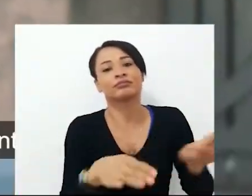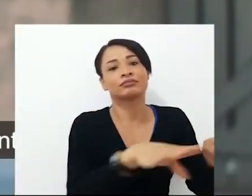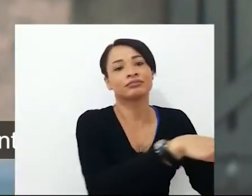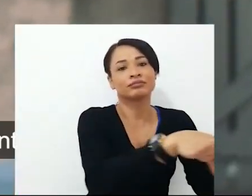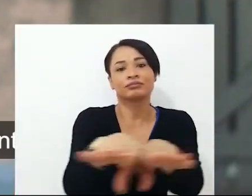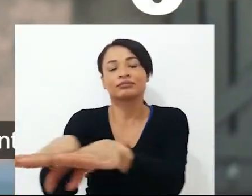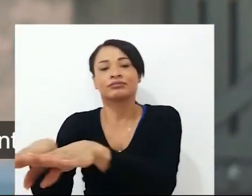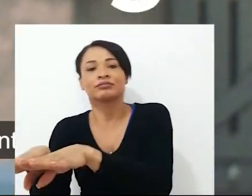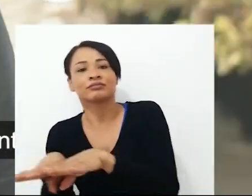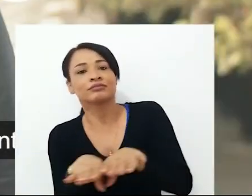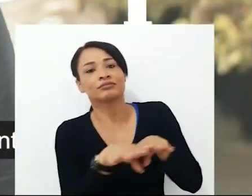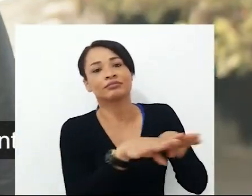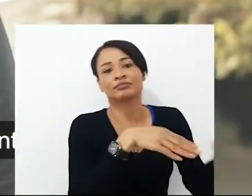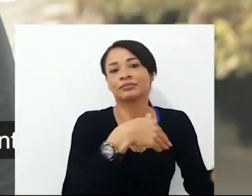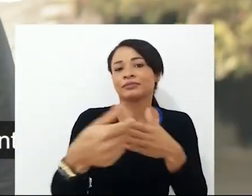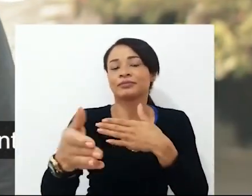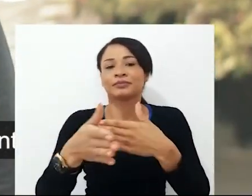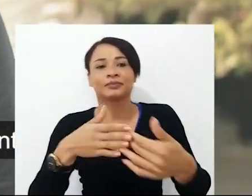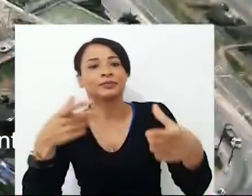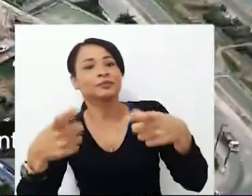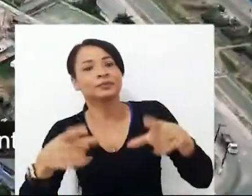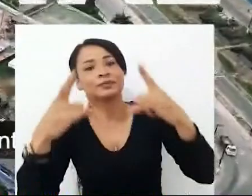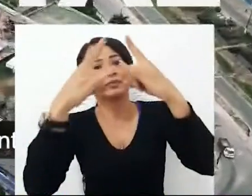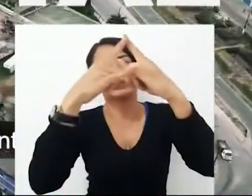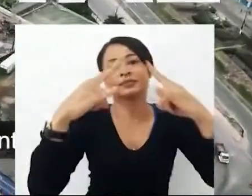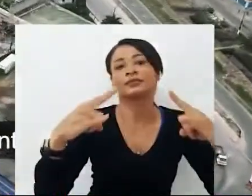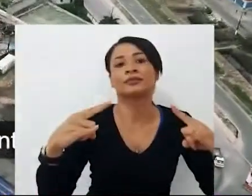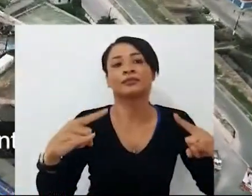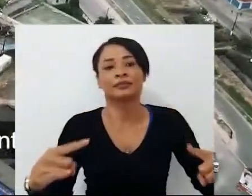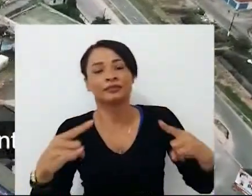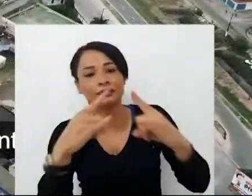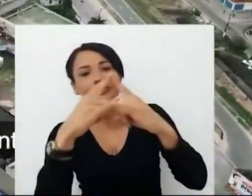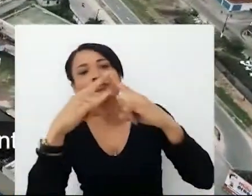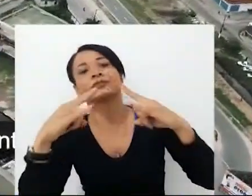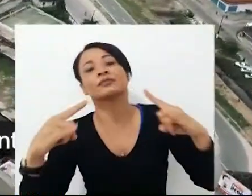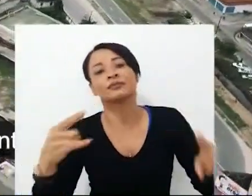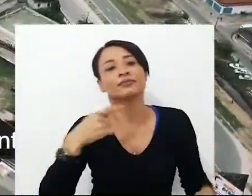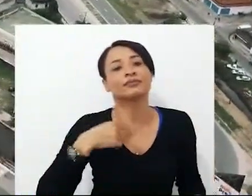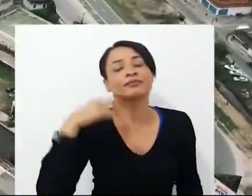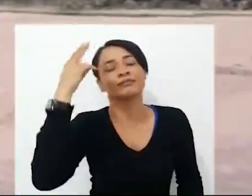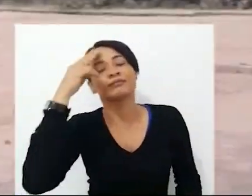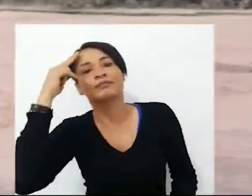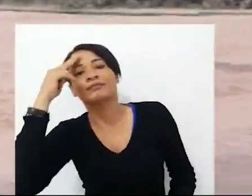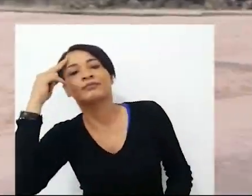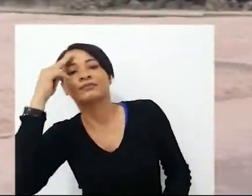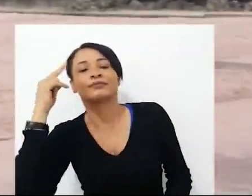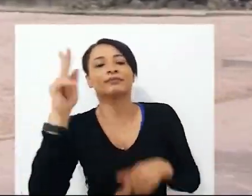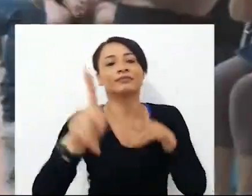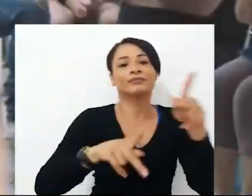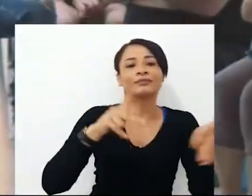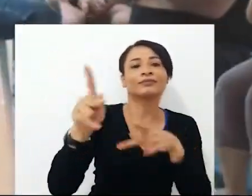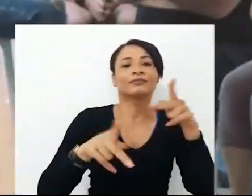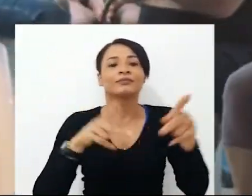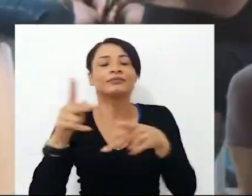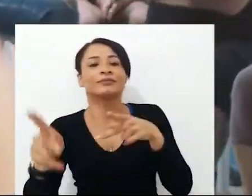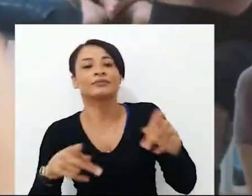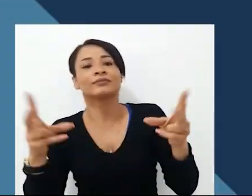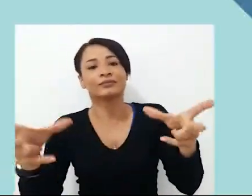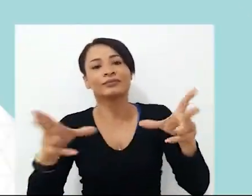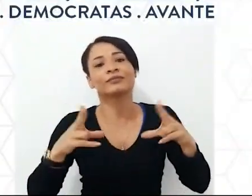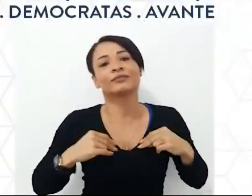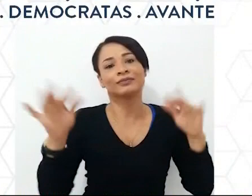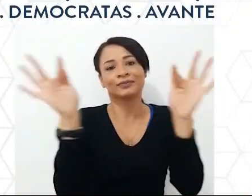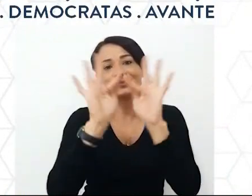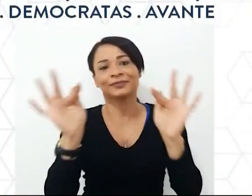atraente. Agora todo mundo é igual. Na área insular e continental. Essa é São Vicente que eu sempre